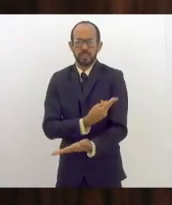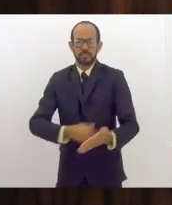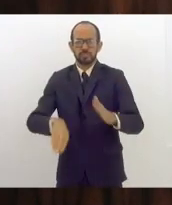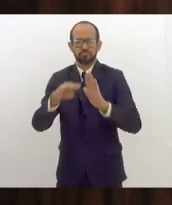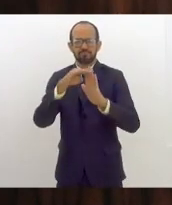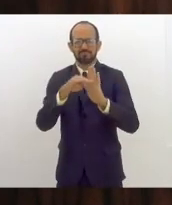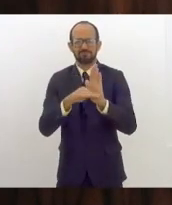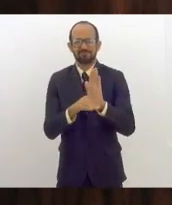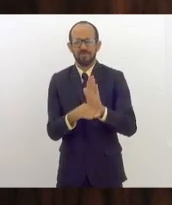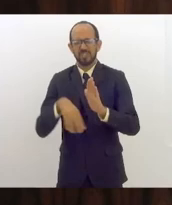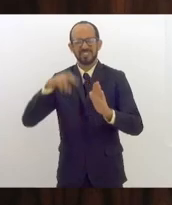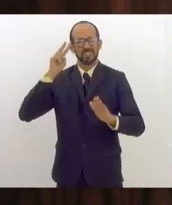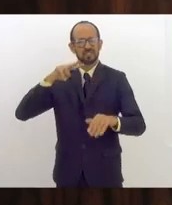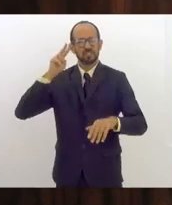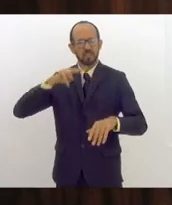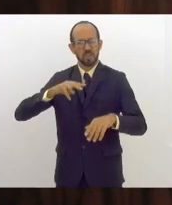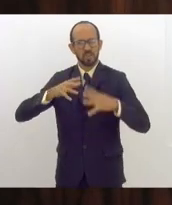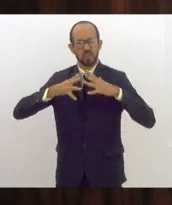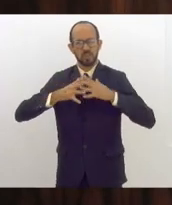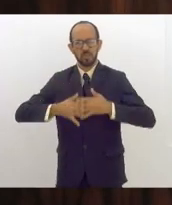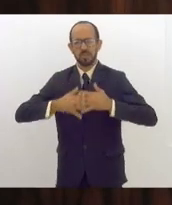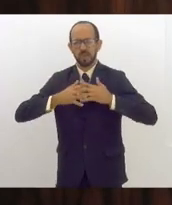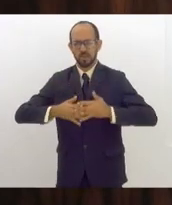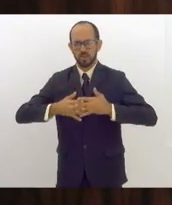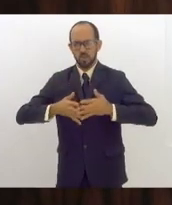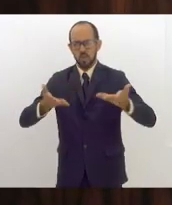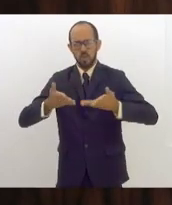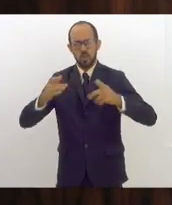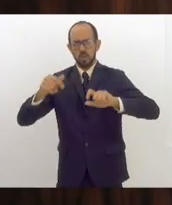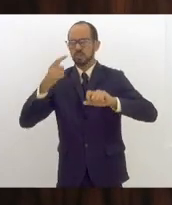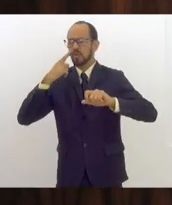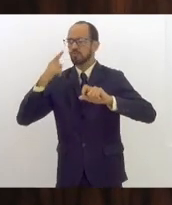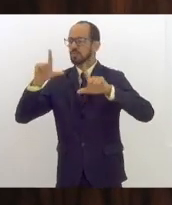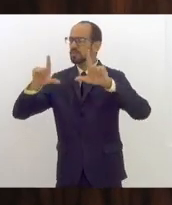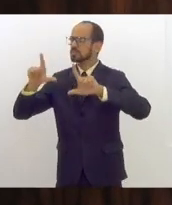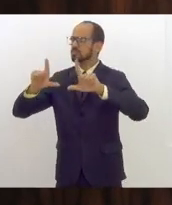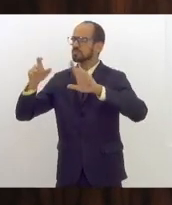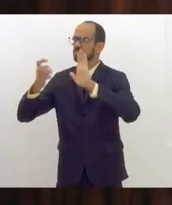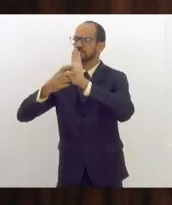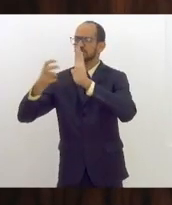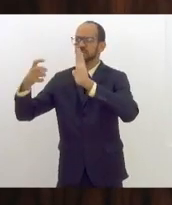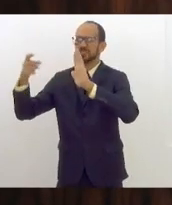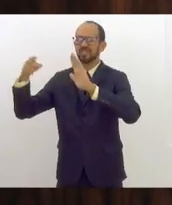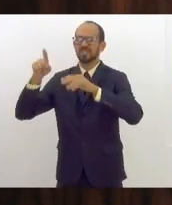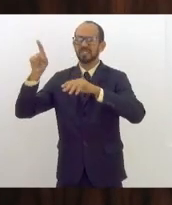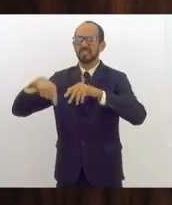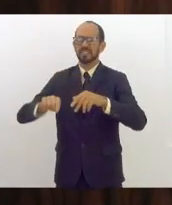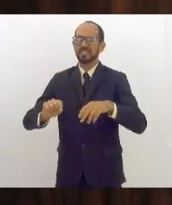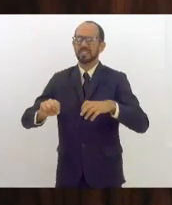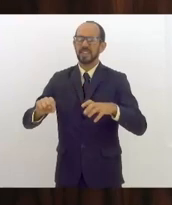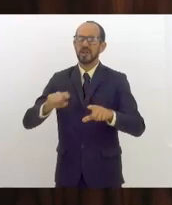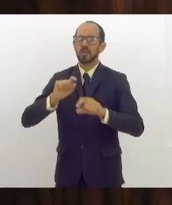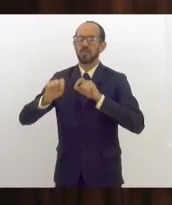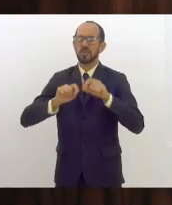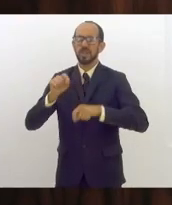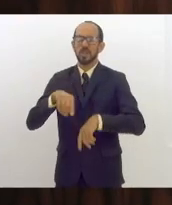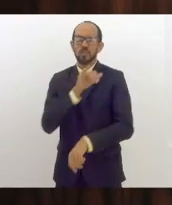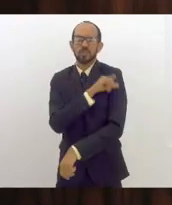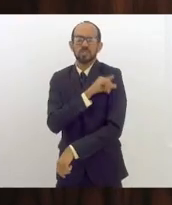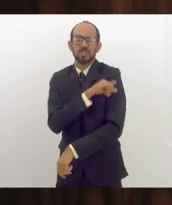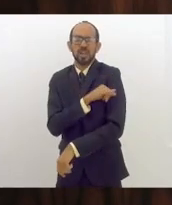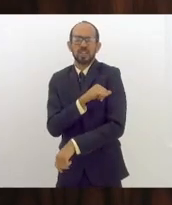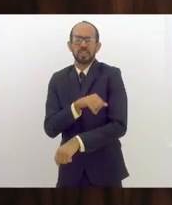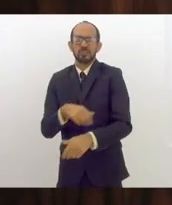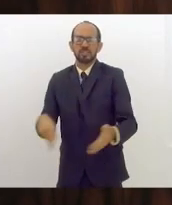vezes hoje mesmo liguei a televisão de manhã e assisti um pouco desse processo de autofagia permanente Rio de Janeiro meio que tem uma satisfação